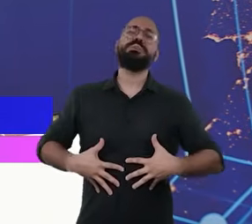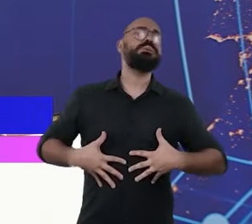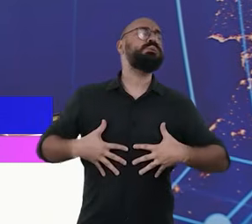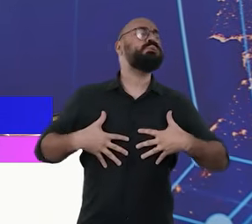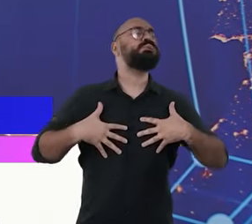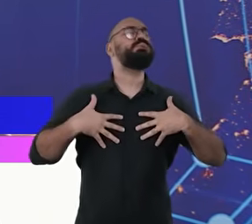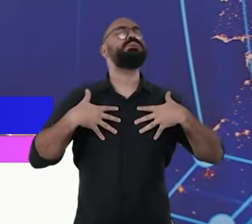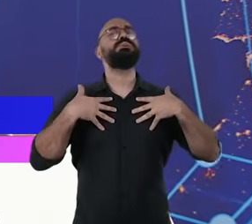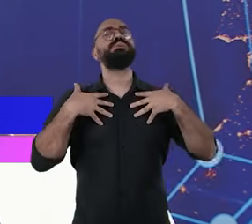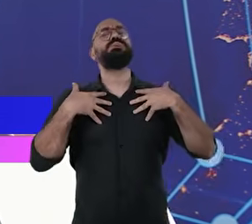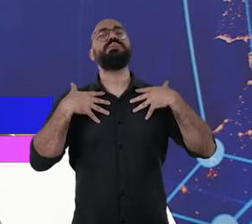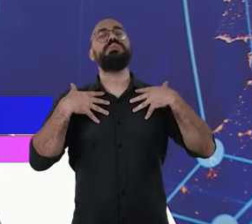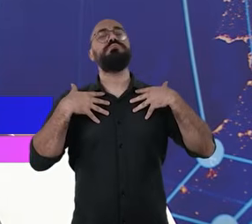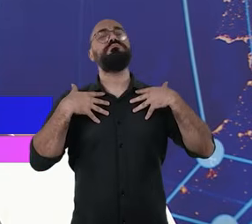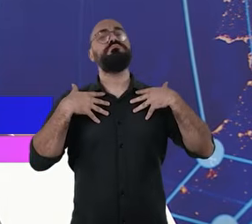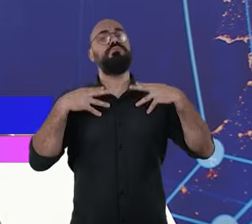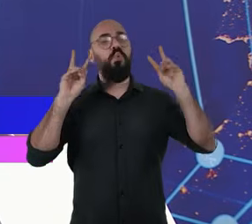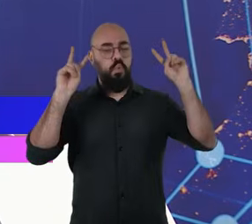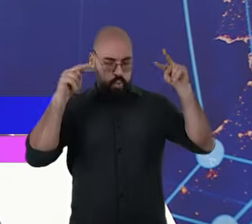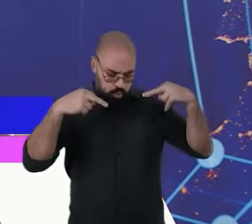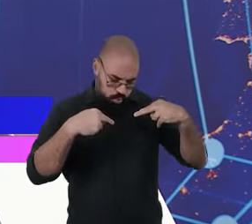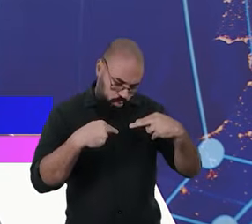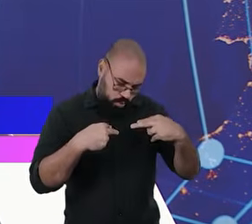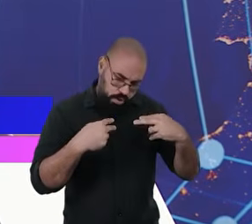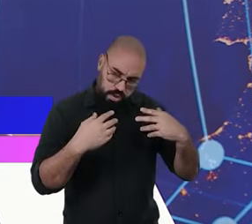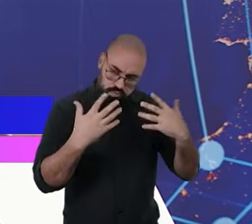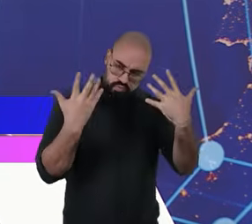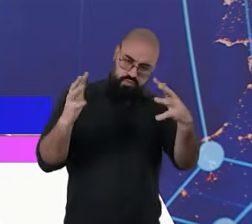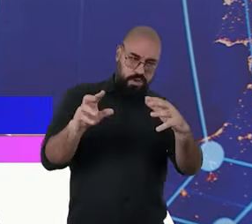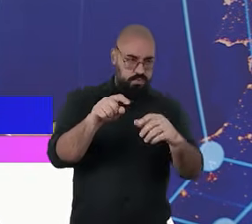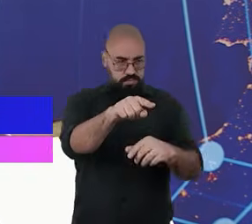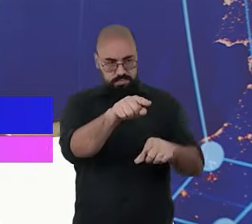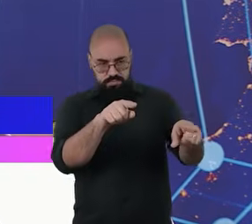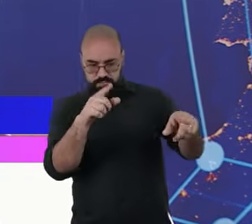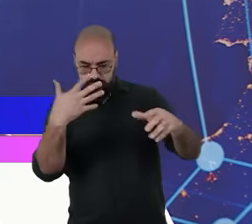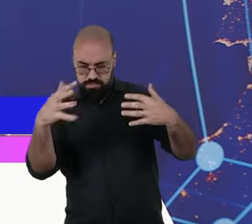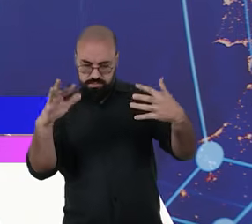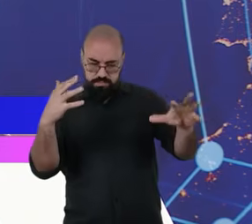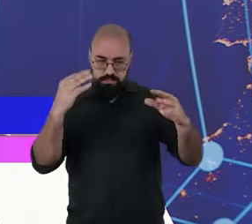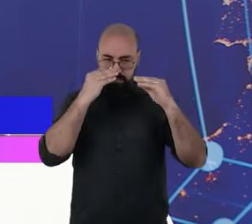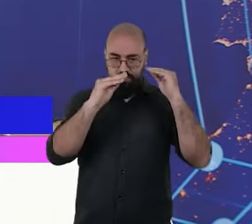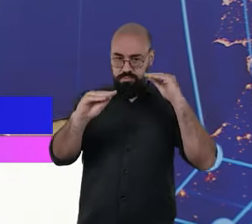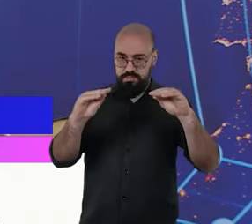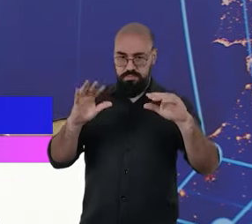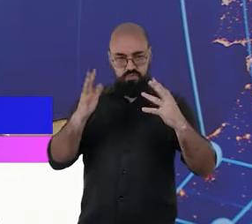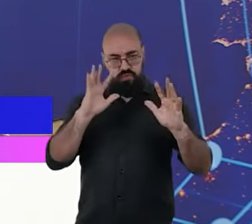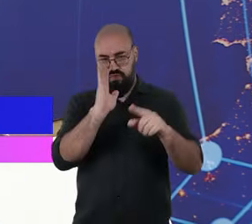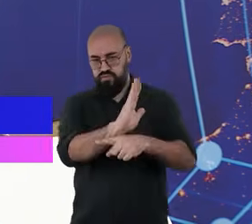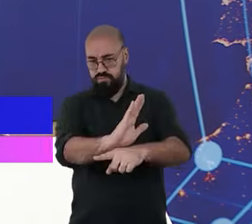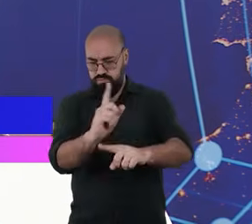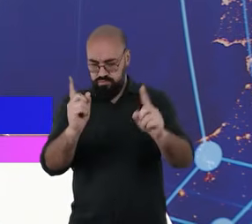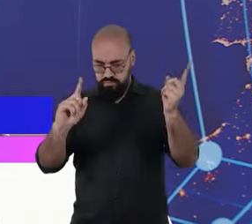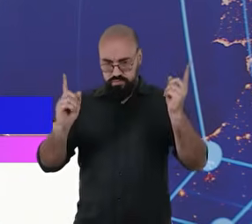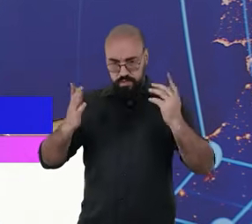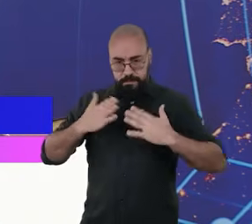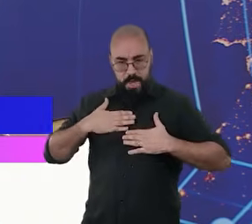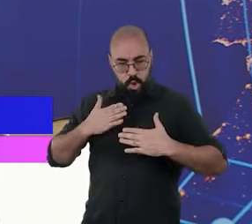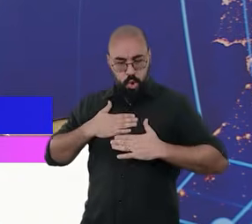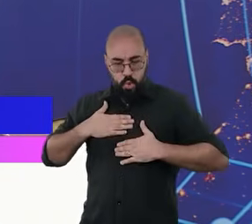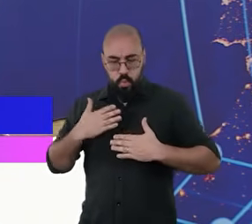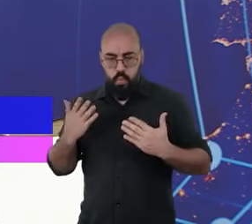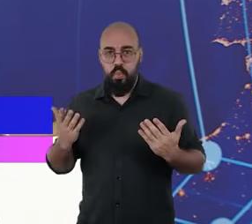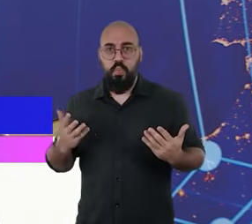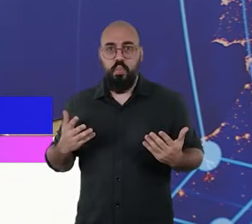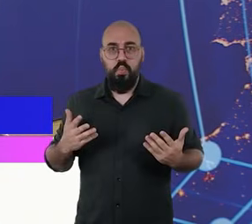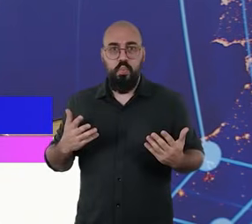para o outro. Então não dá para amar o outro, não dá para se preocupar com o outro, não dá para ajudar o outro, porque é tudo para mim, é